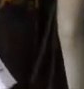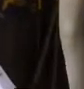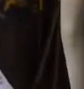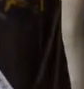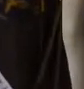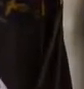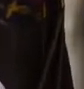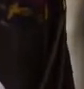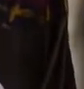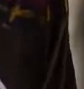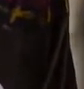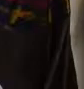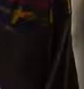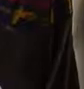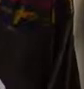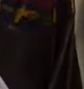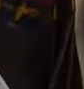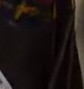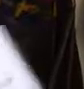tudo esburacada.